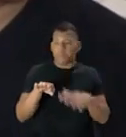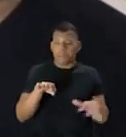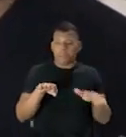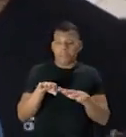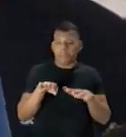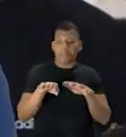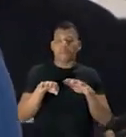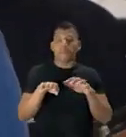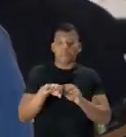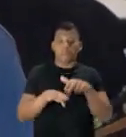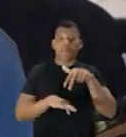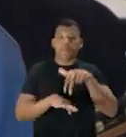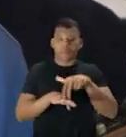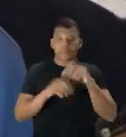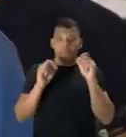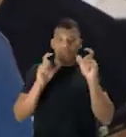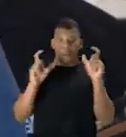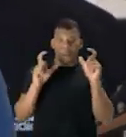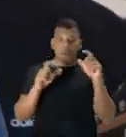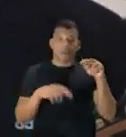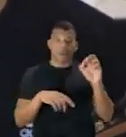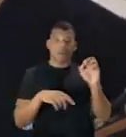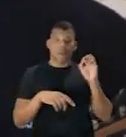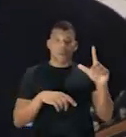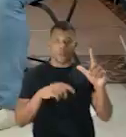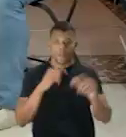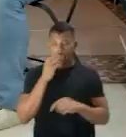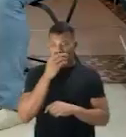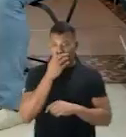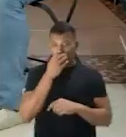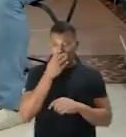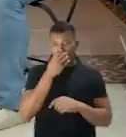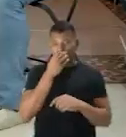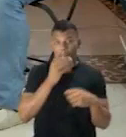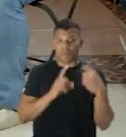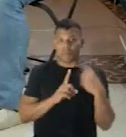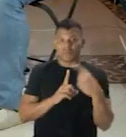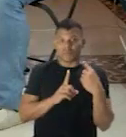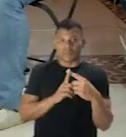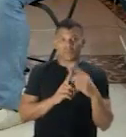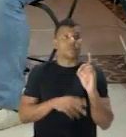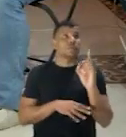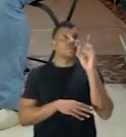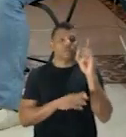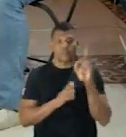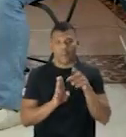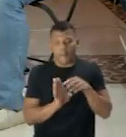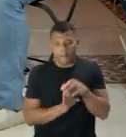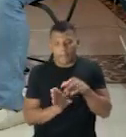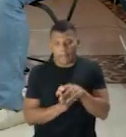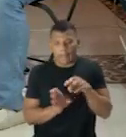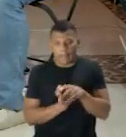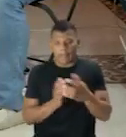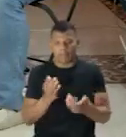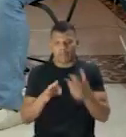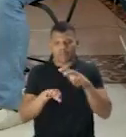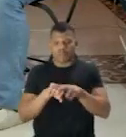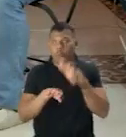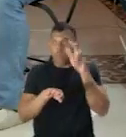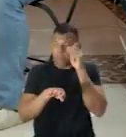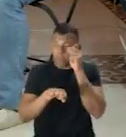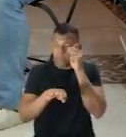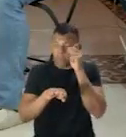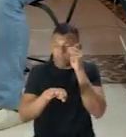ginga, pra dormir ouvir pixinga, pra acordar ouvir Noel. Até porque